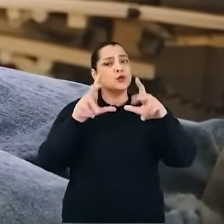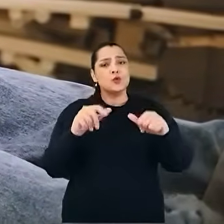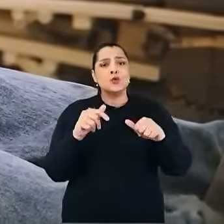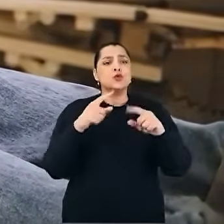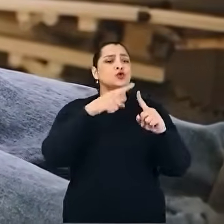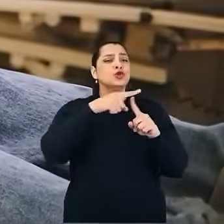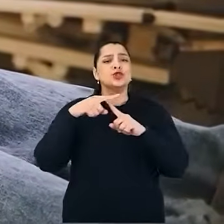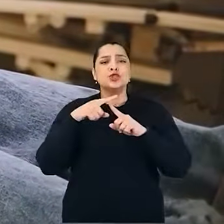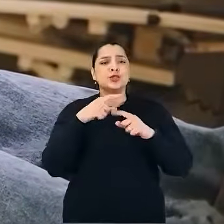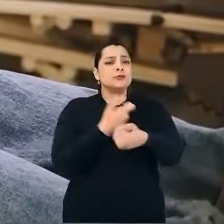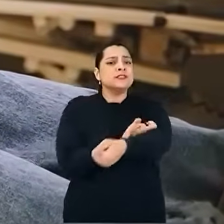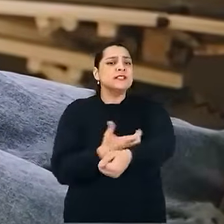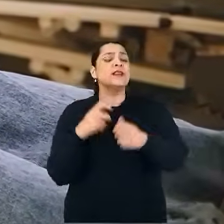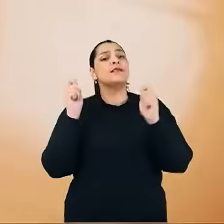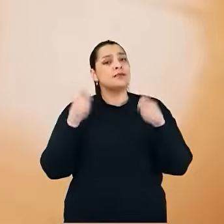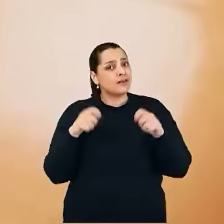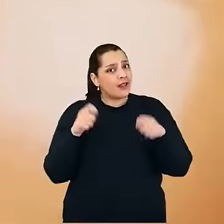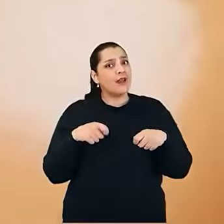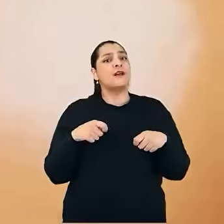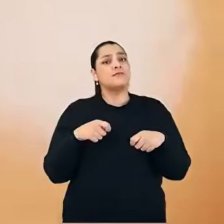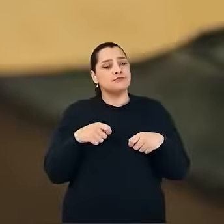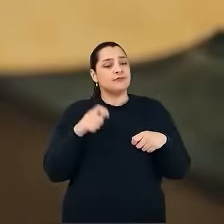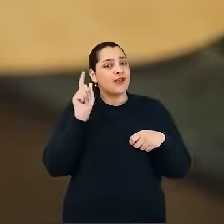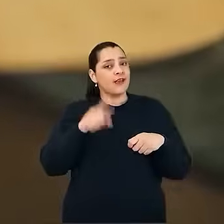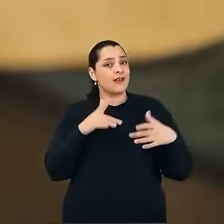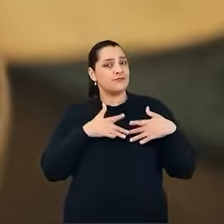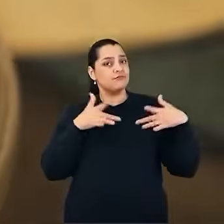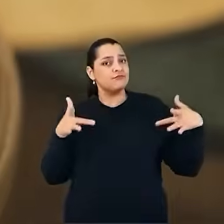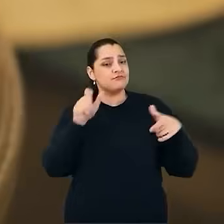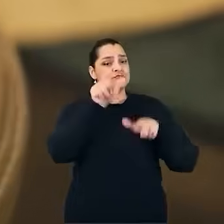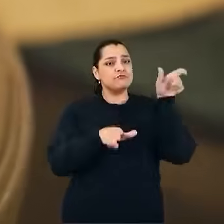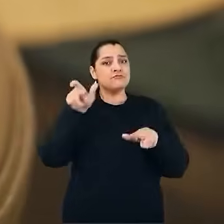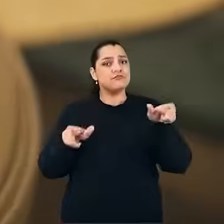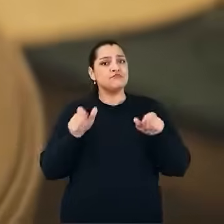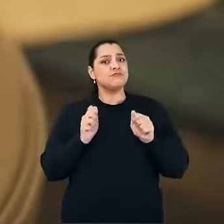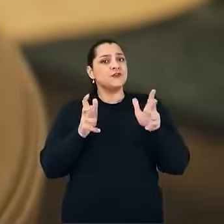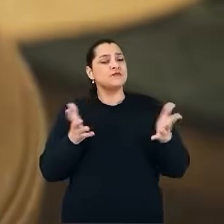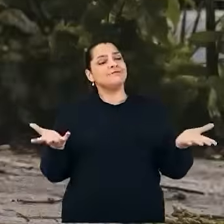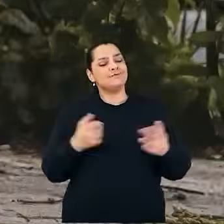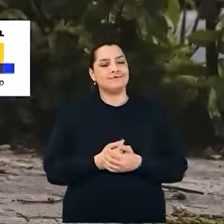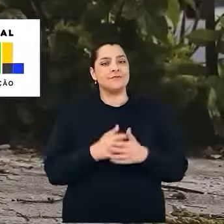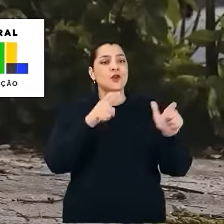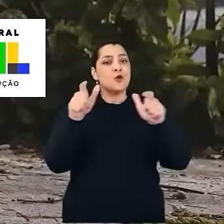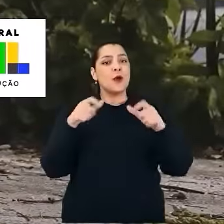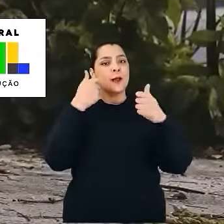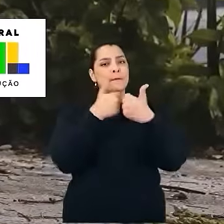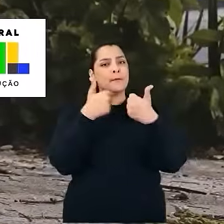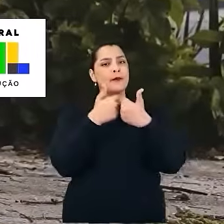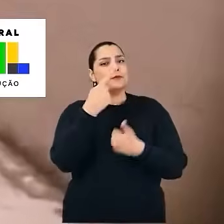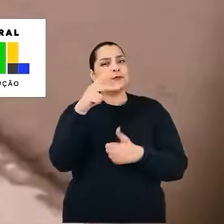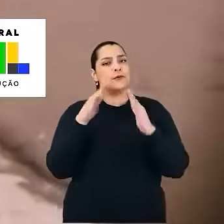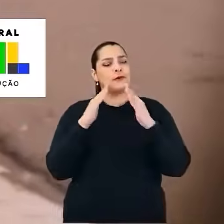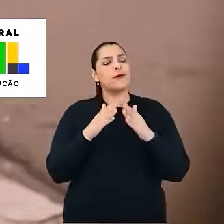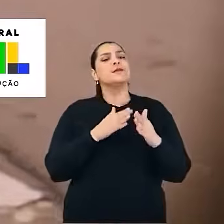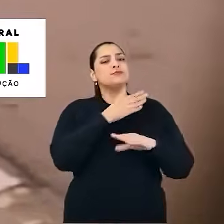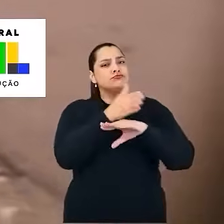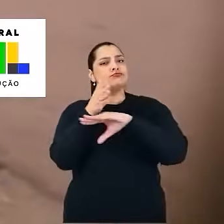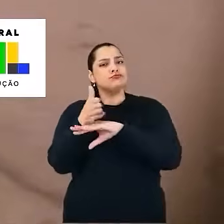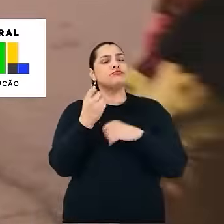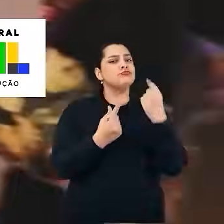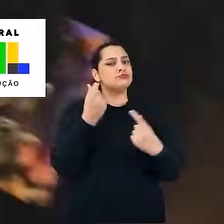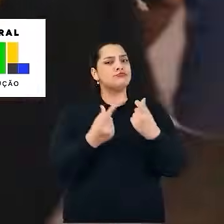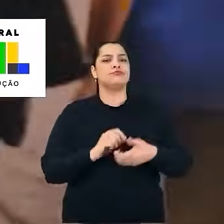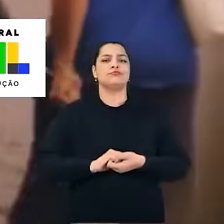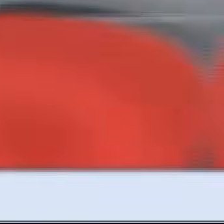sangue importam. Vem você também. Doar sangue é um ato de cidadania e solidariedade. Procure um hemocentro mais próximo e doe